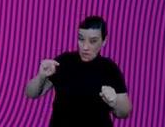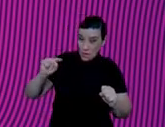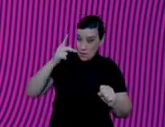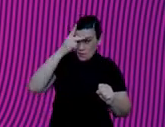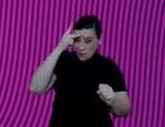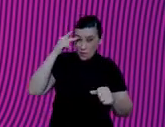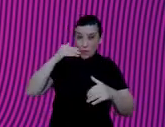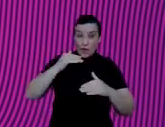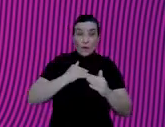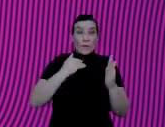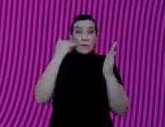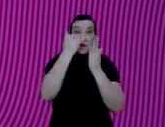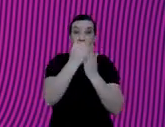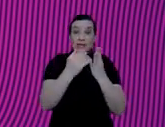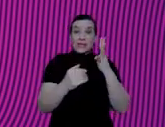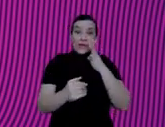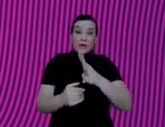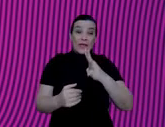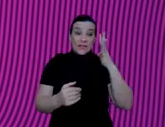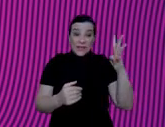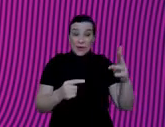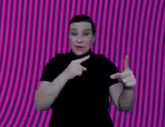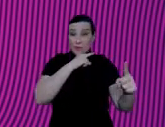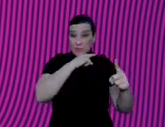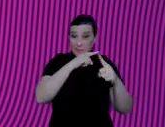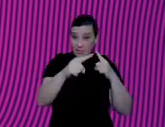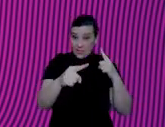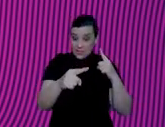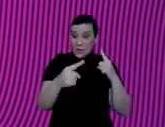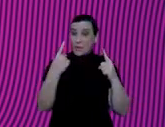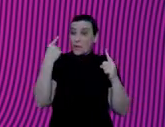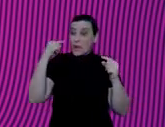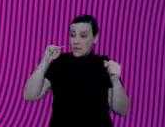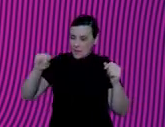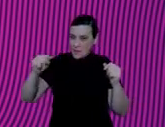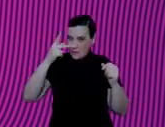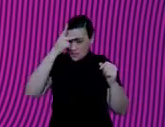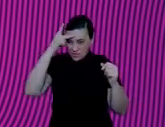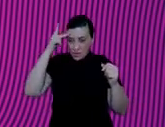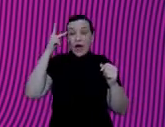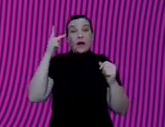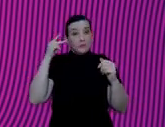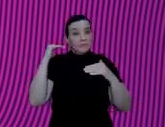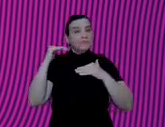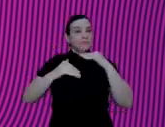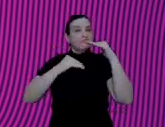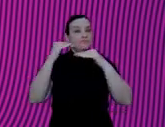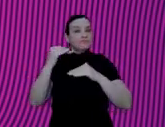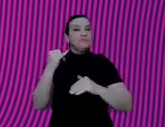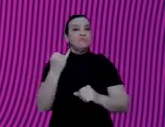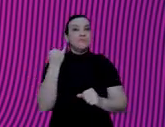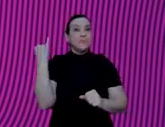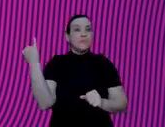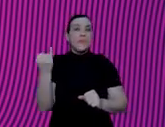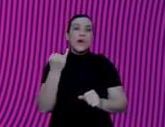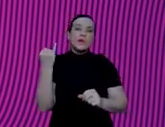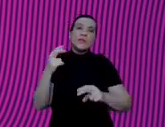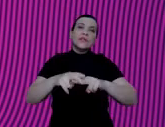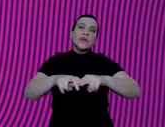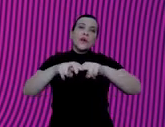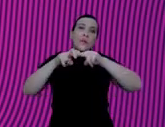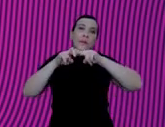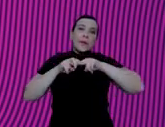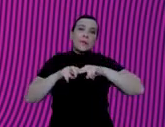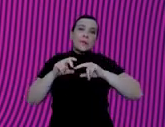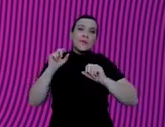1.000 habitantes por ano. Um aumento bastante significativo. Agora, grande parte desse aumento se deu pelo aumento na prescrição de codeína,